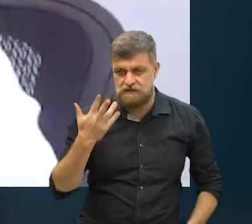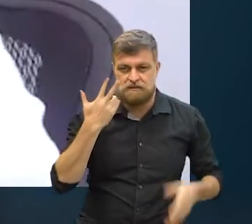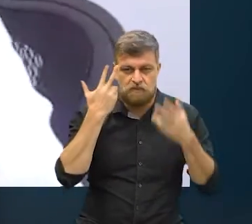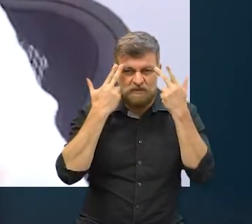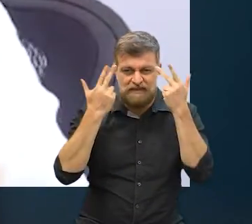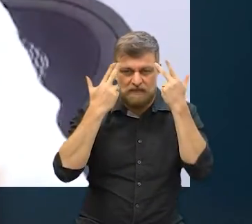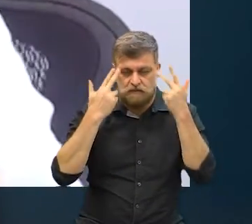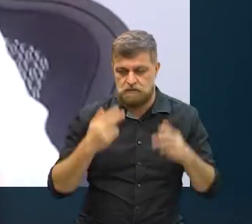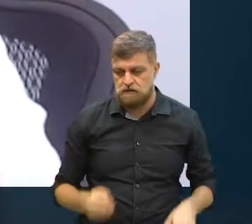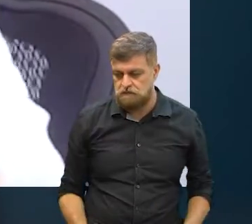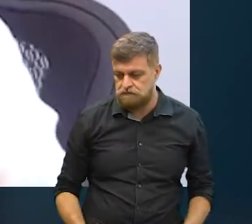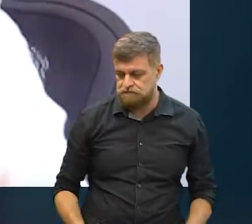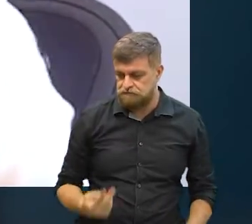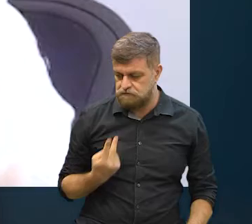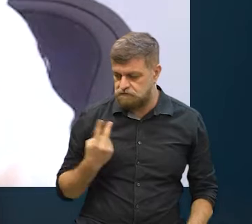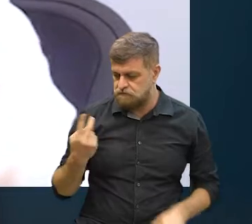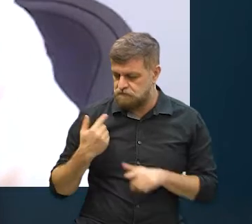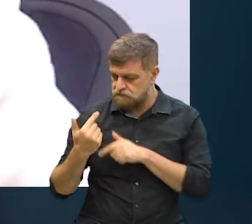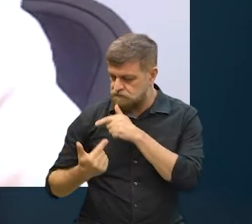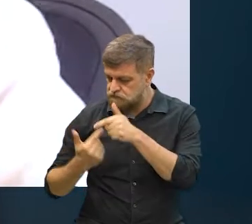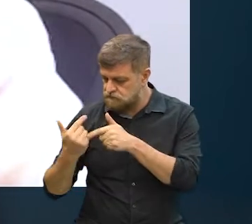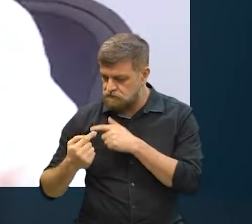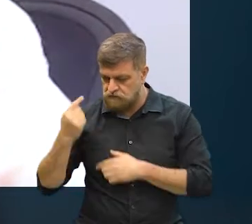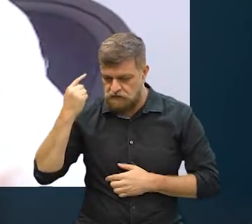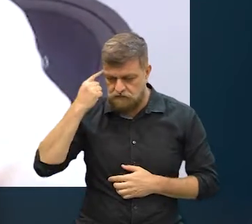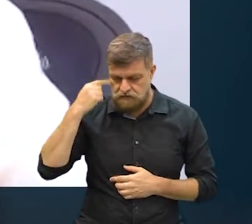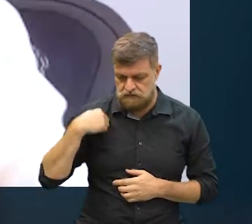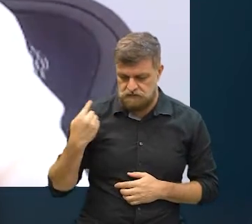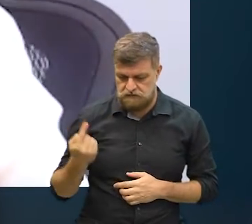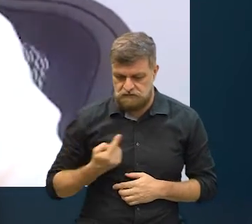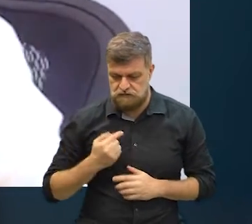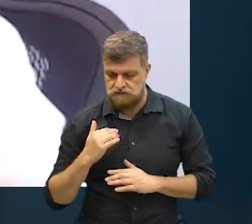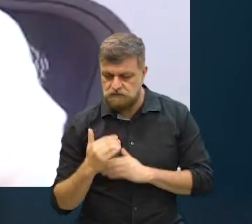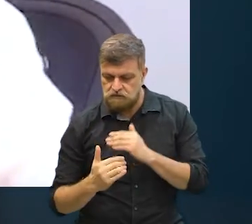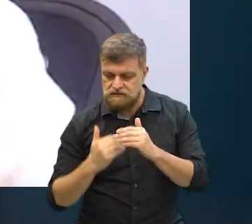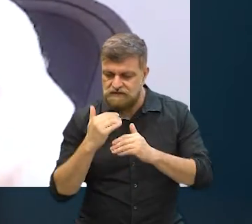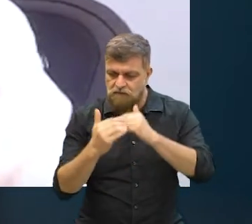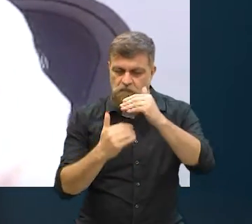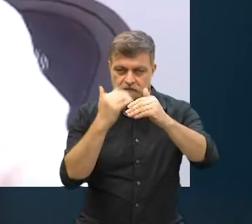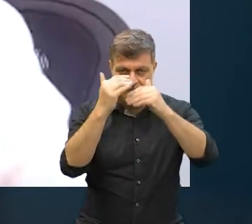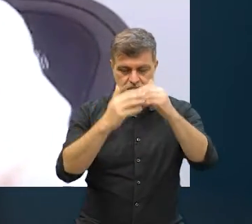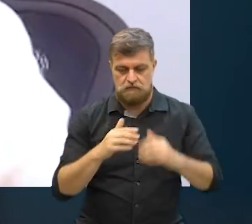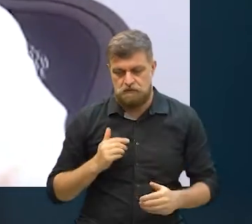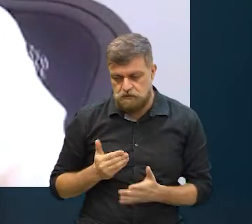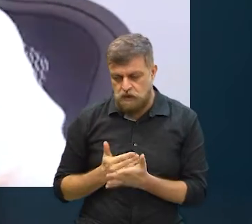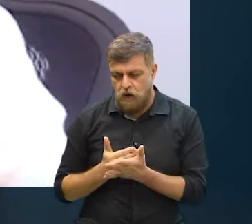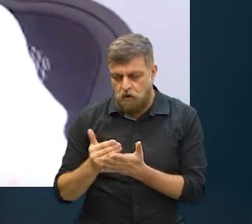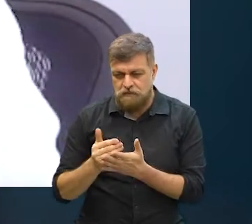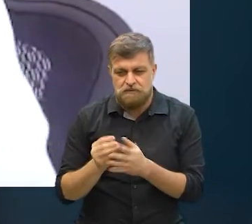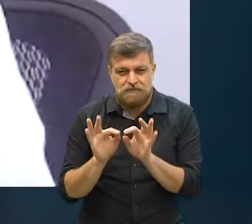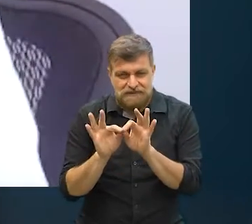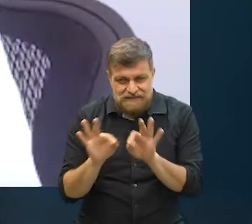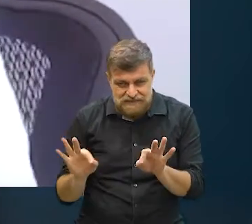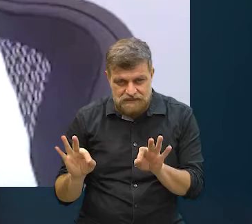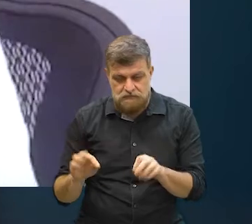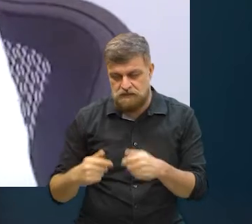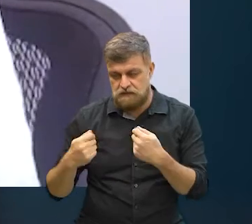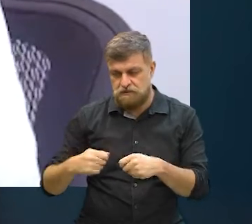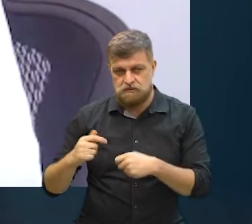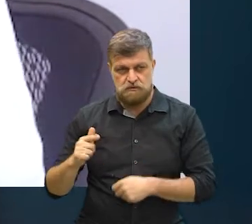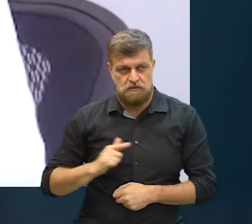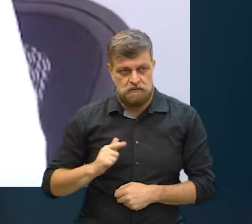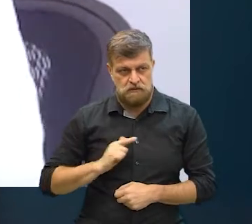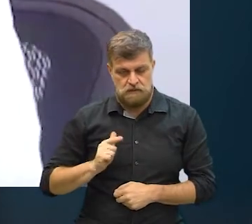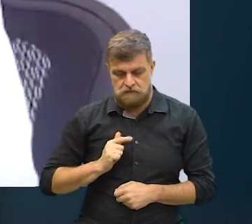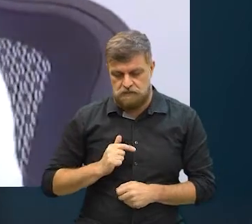Aconteceu muito natural. Eu e meu marido, a gente sempre trabalhou muito pensando no nosso negócio e desenvolver ele. Então, como a gente começou muito pequeno, a gente teve